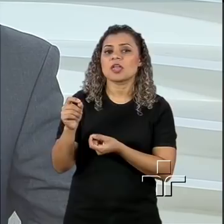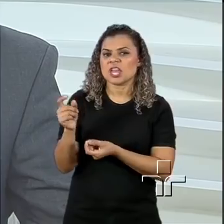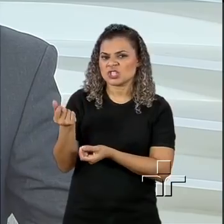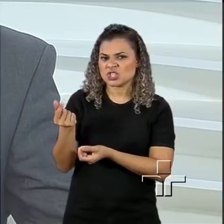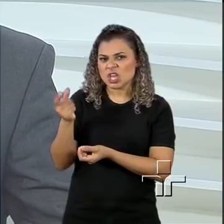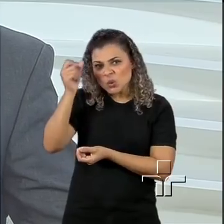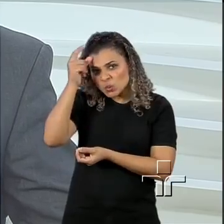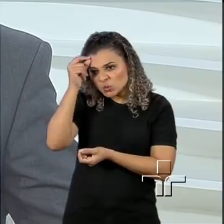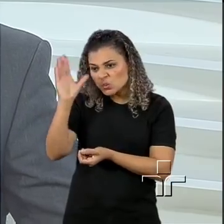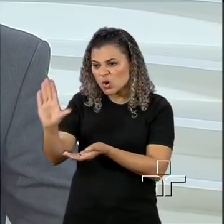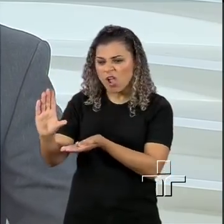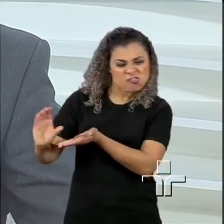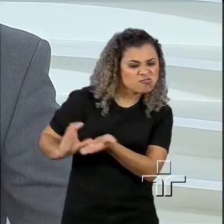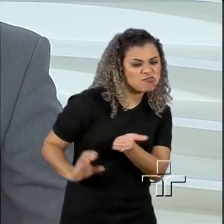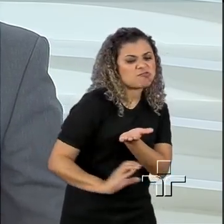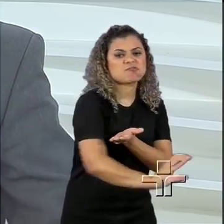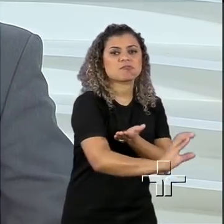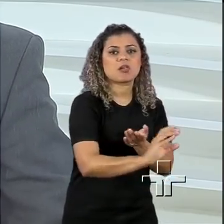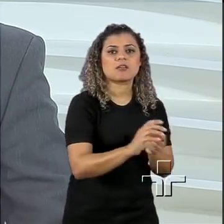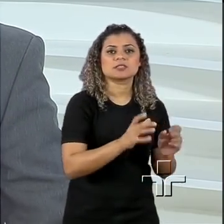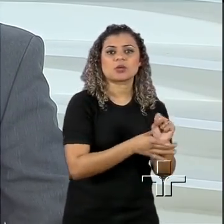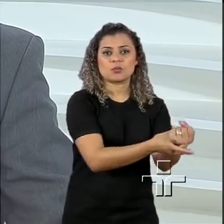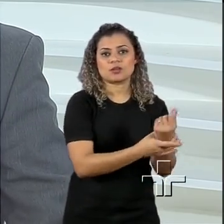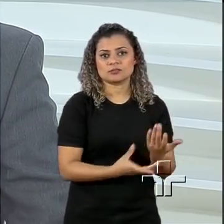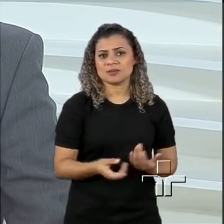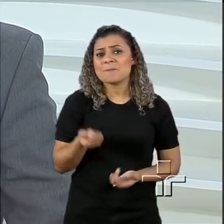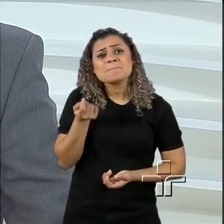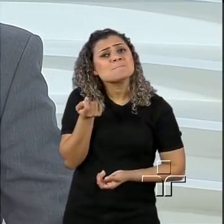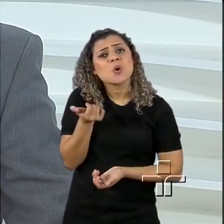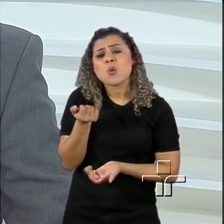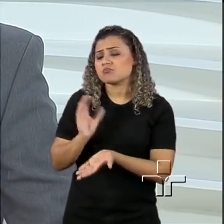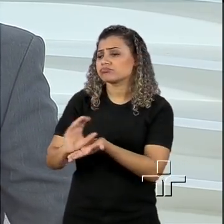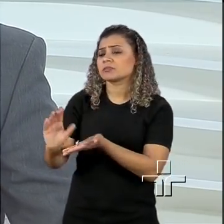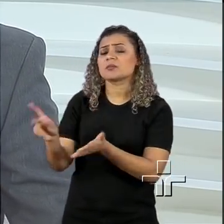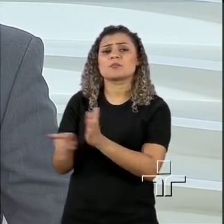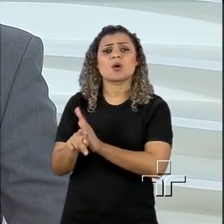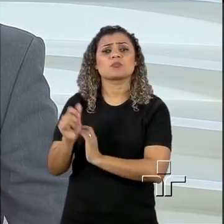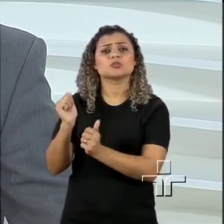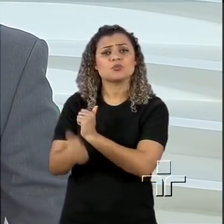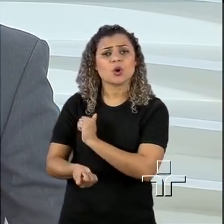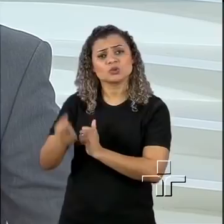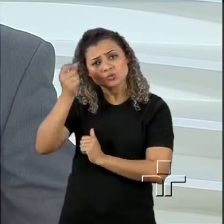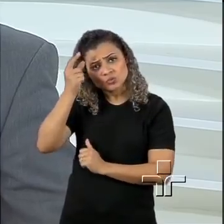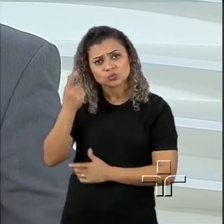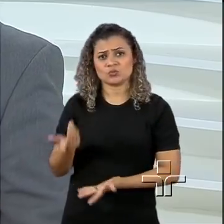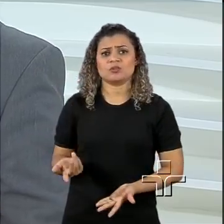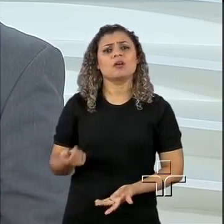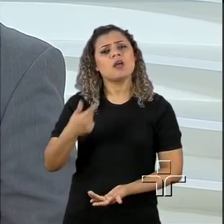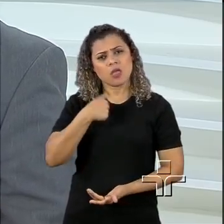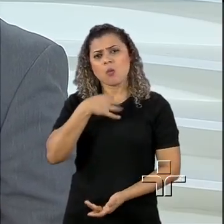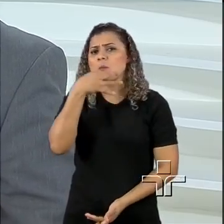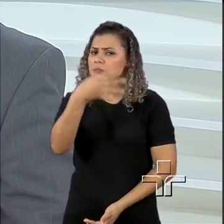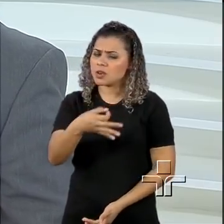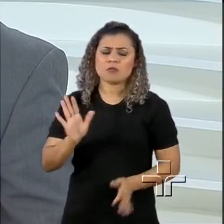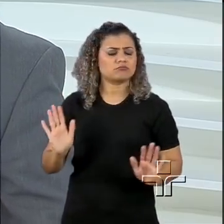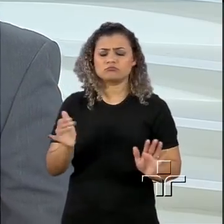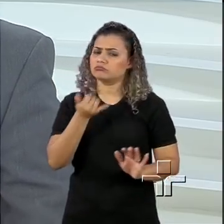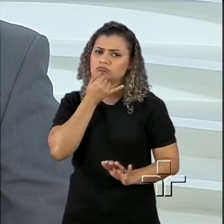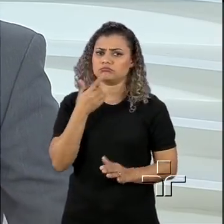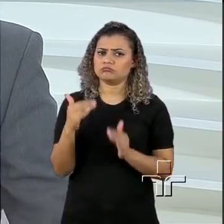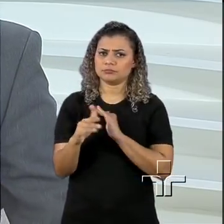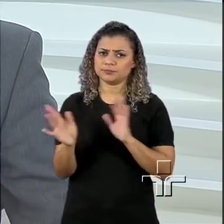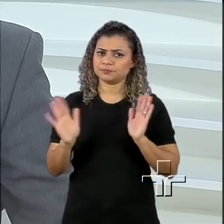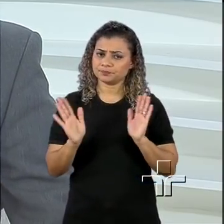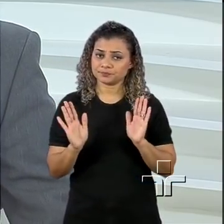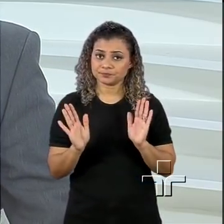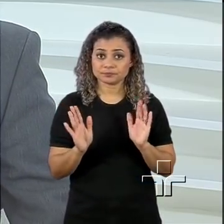cultura, ou seja, um absurdo, já tem pouco recurso para a cultura e para o esporte, então esse é registrar esse posicionamento.